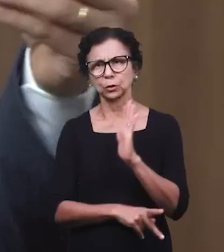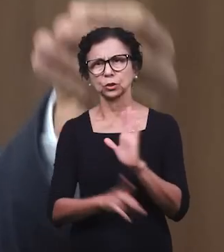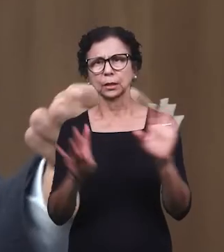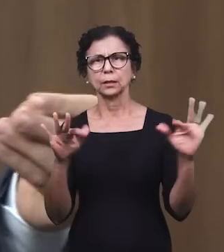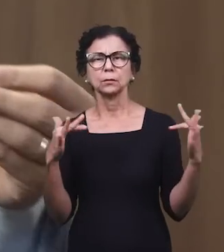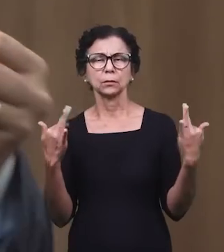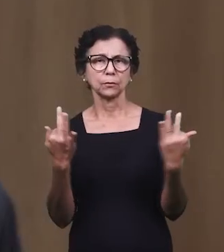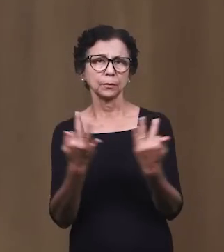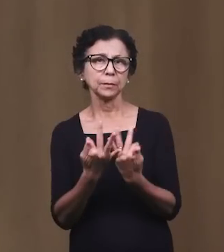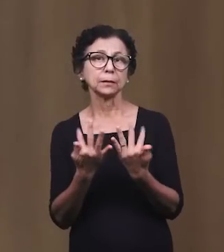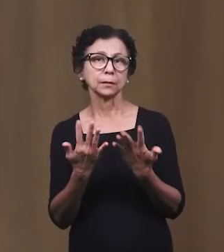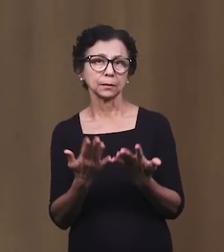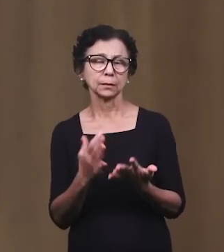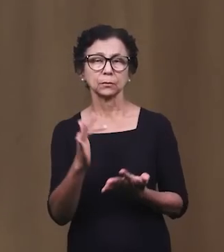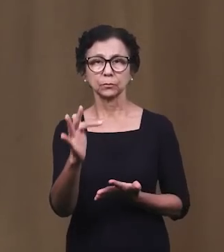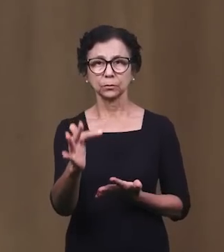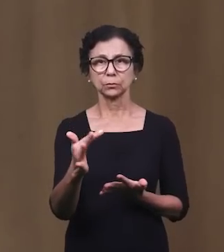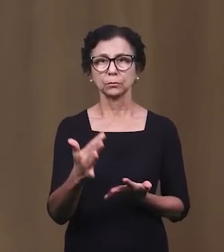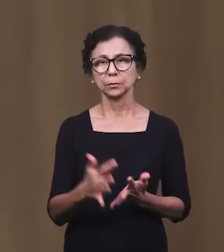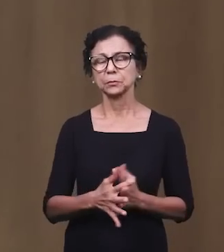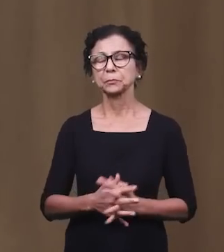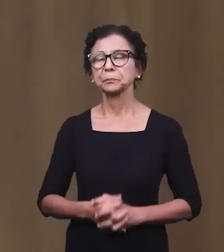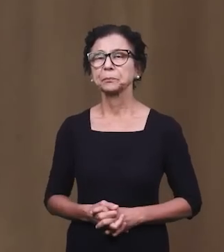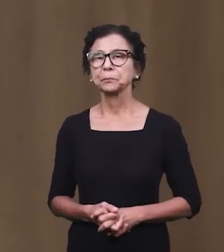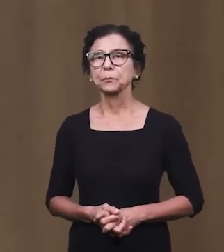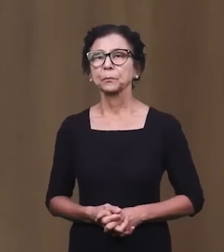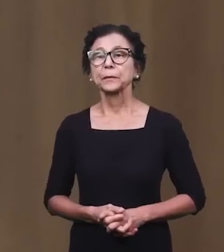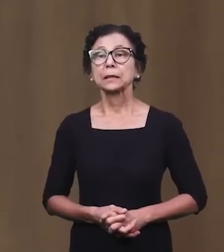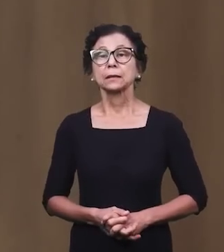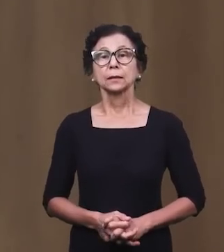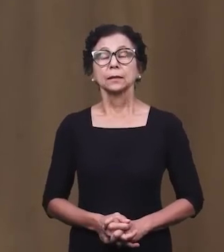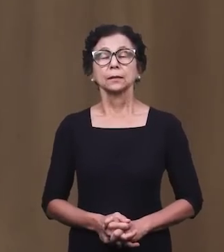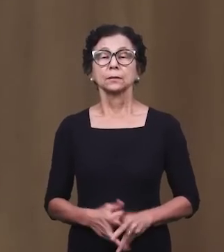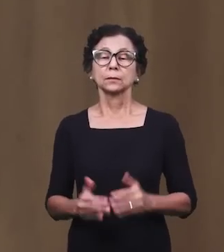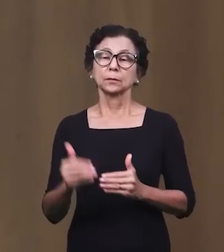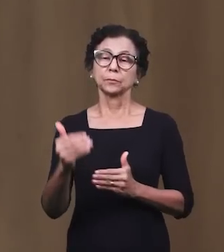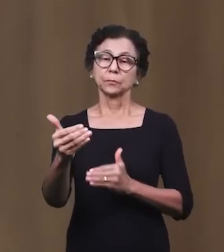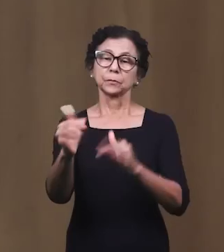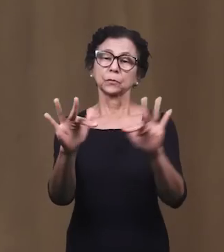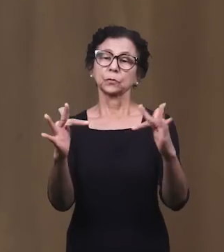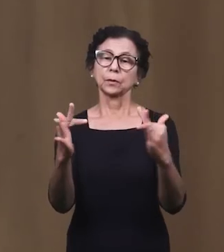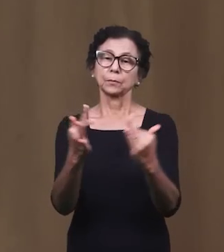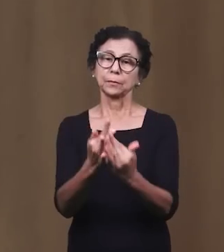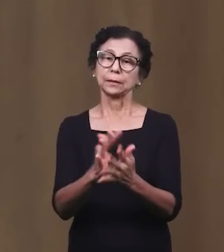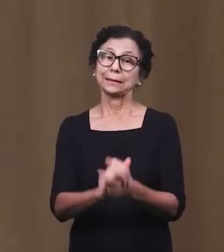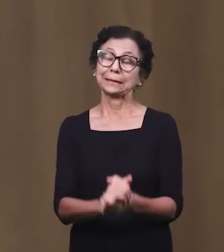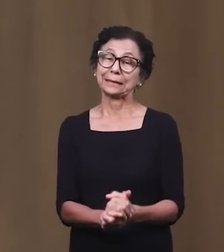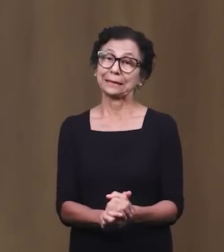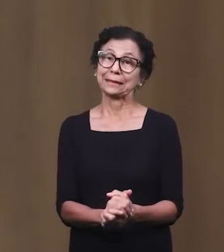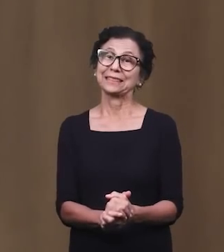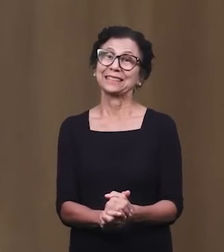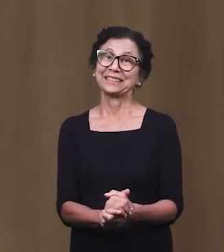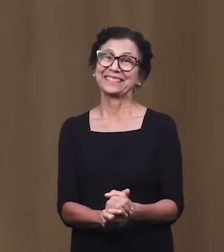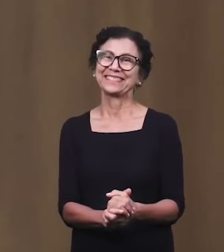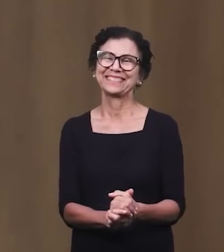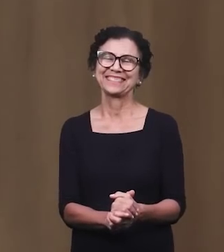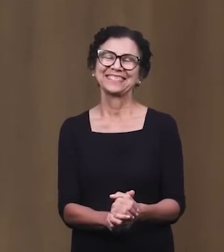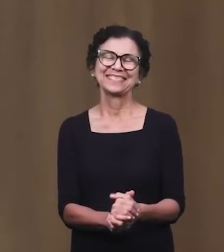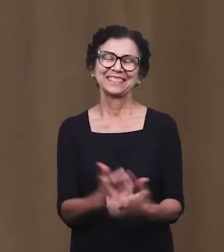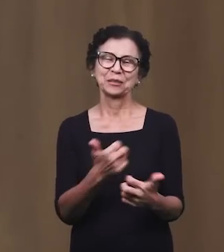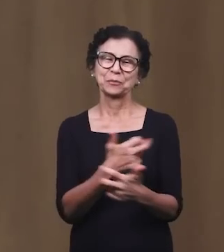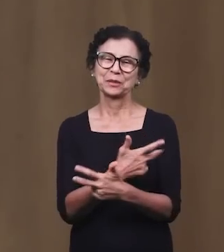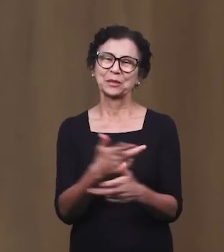das irmãs, com o seu marido. Então, nesse orçamento familiar, vão aparecer contas diferentes, que muitos jovens não são